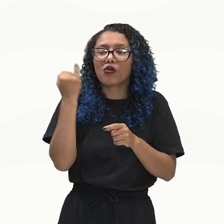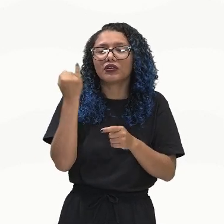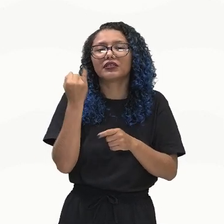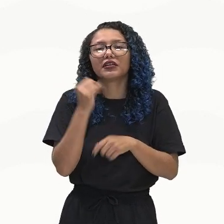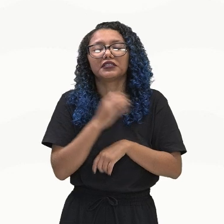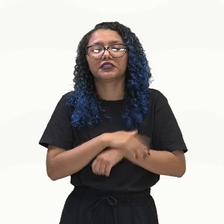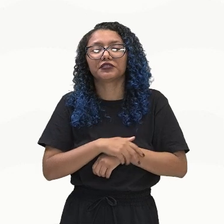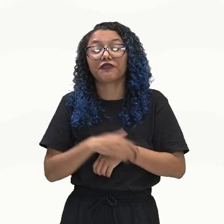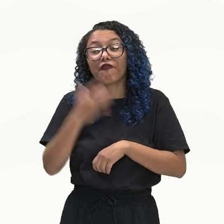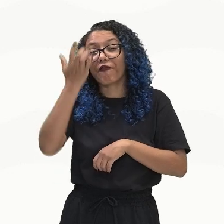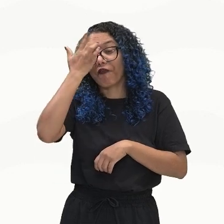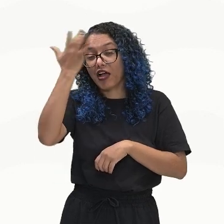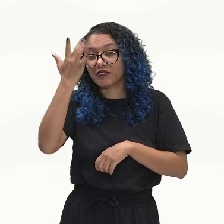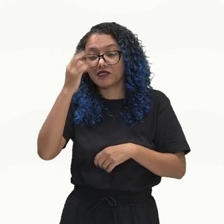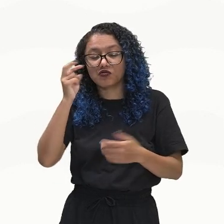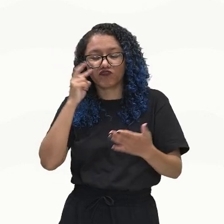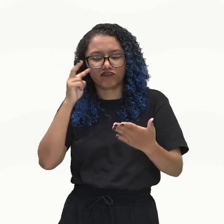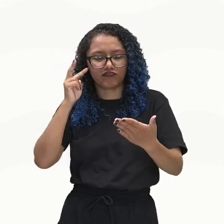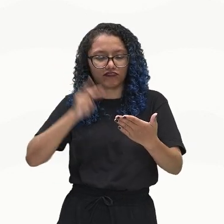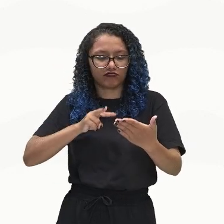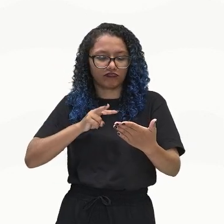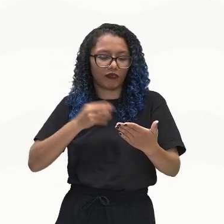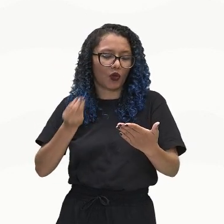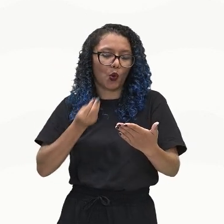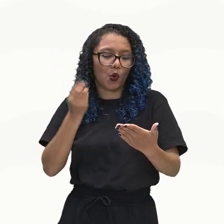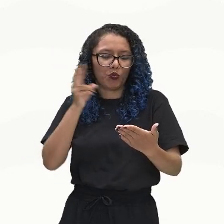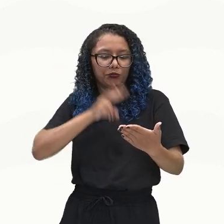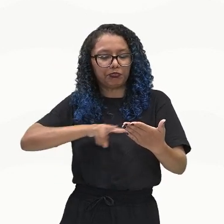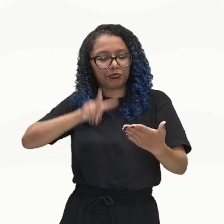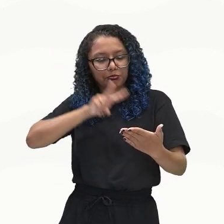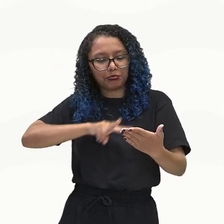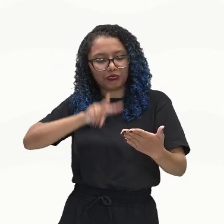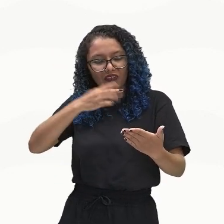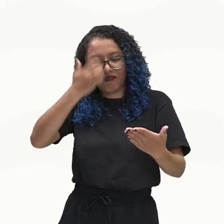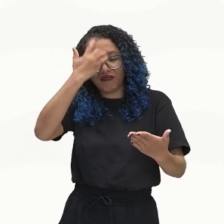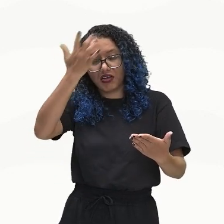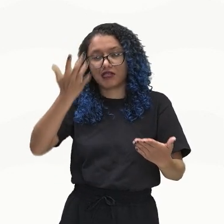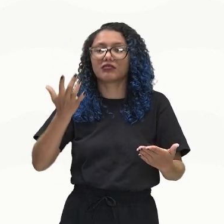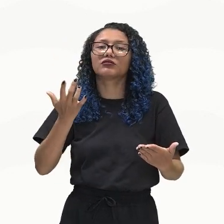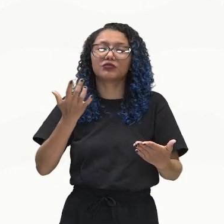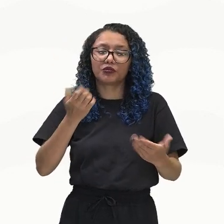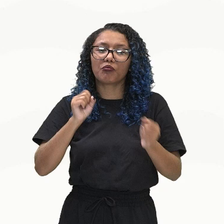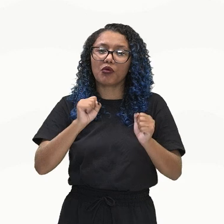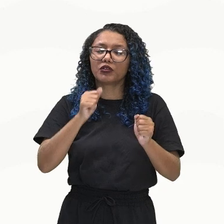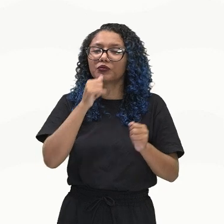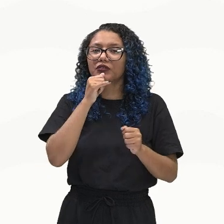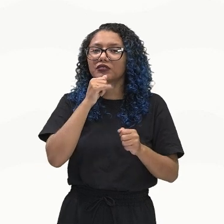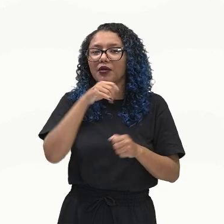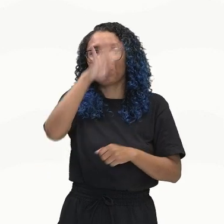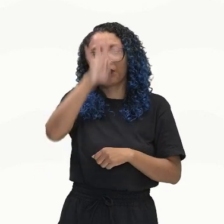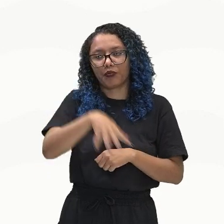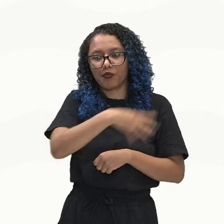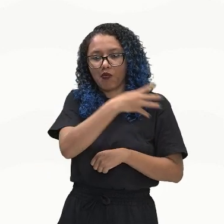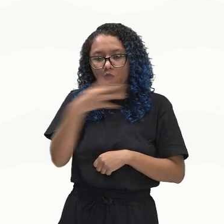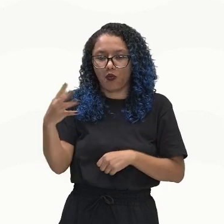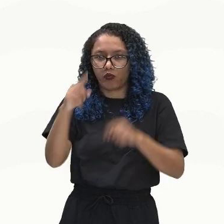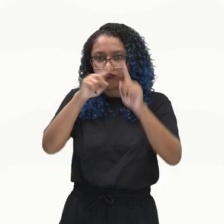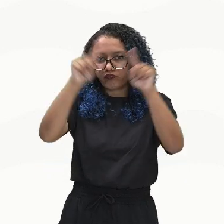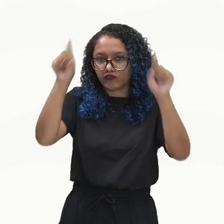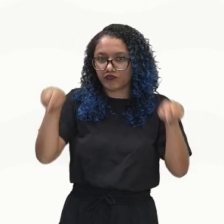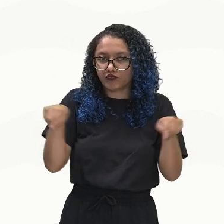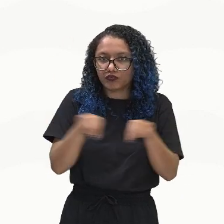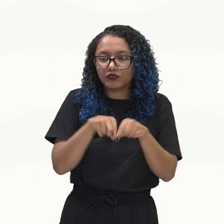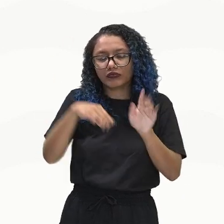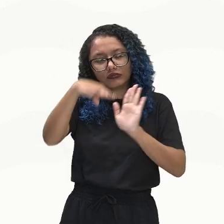para ver, né? Um esquema bem visual. Você pode criar um quadro dos sonhos, você pode criar